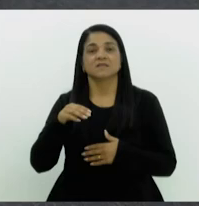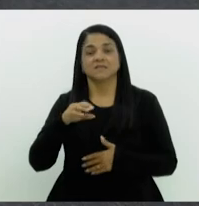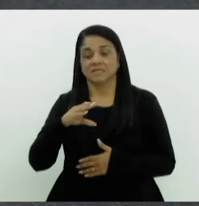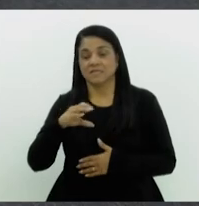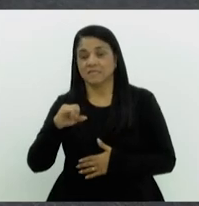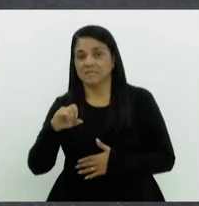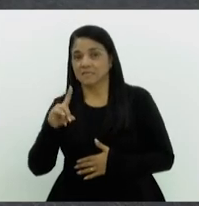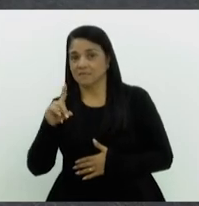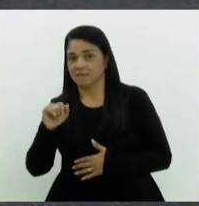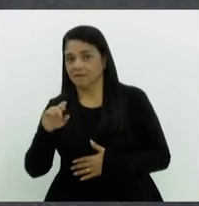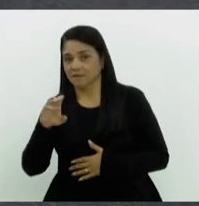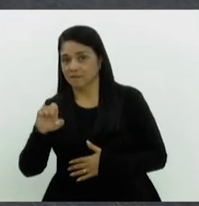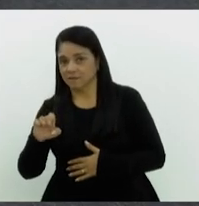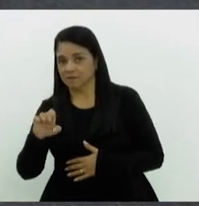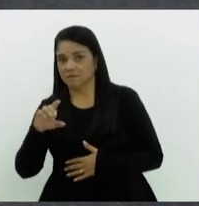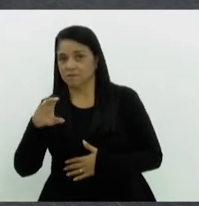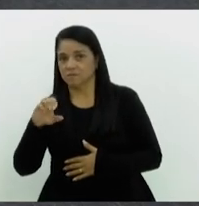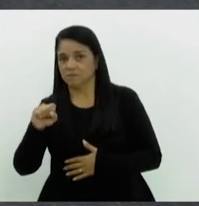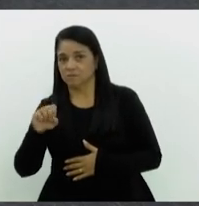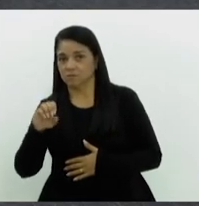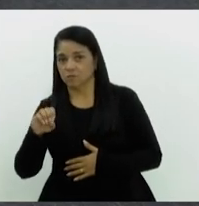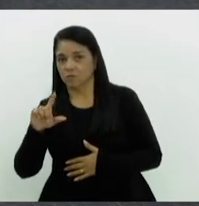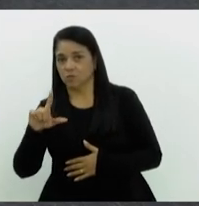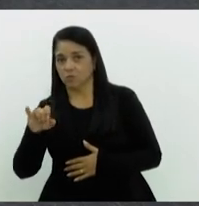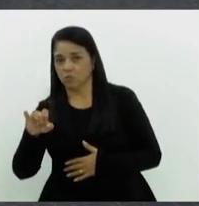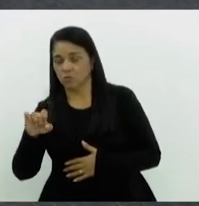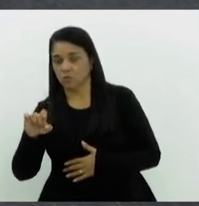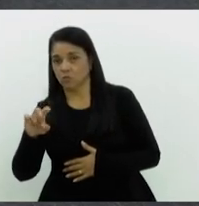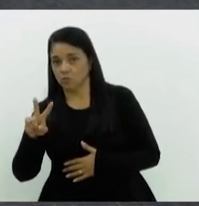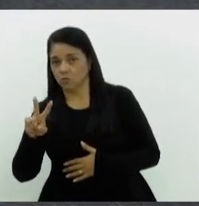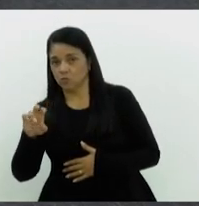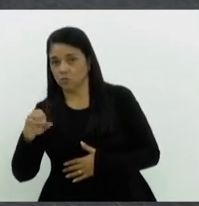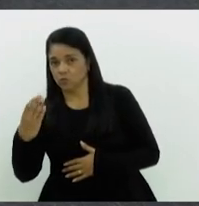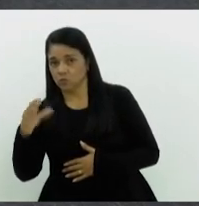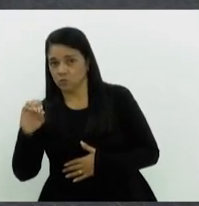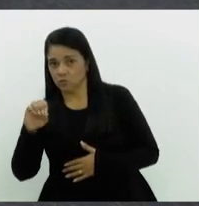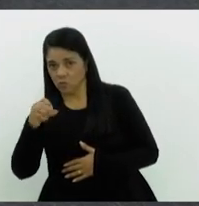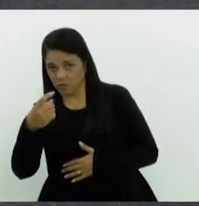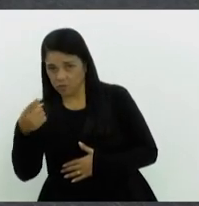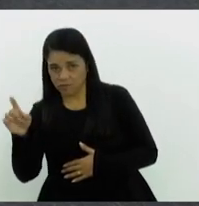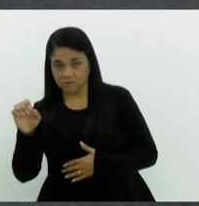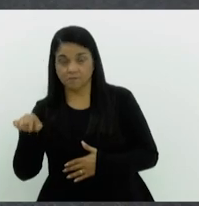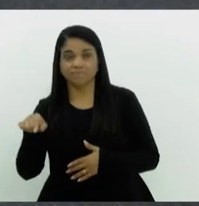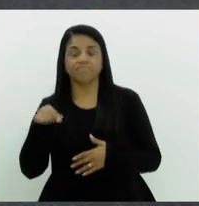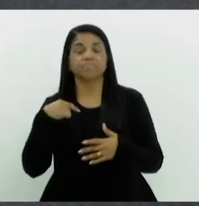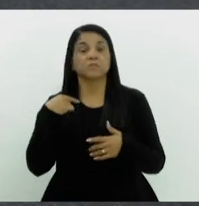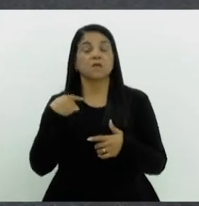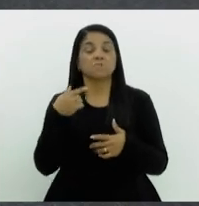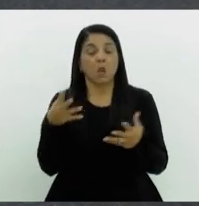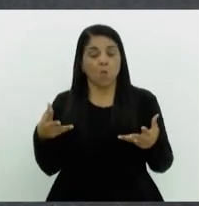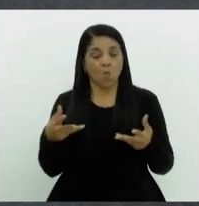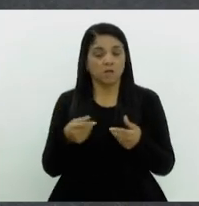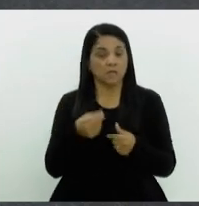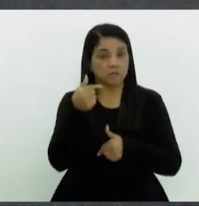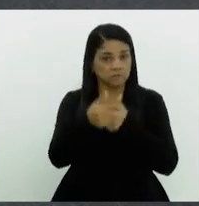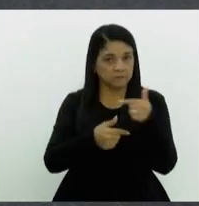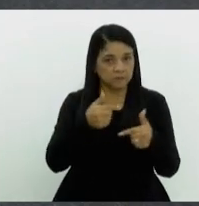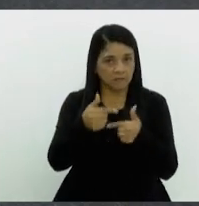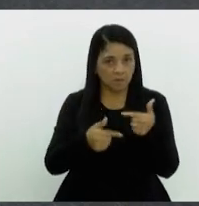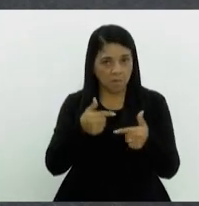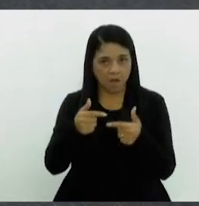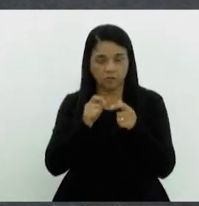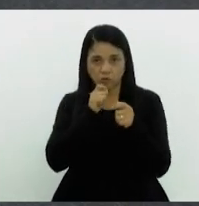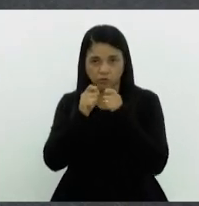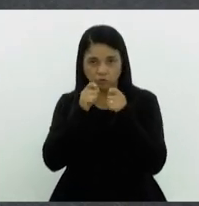profunda admiração pela persistência, pela qualidade e pelo trabalho jornalístico e